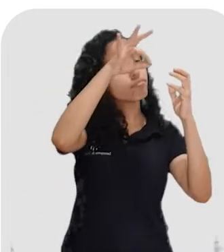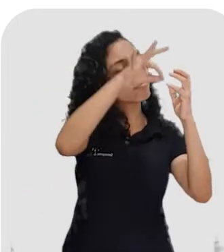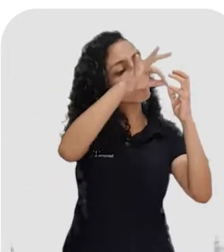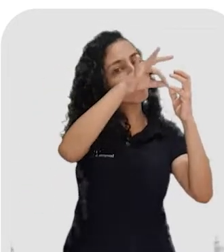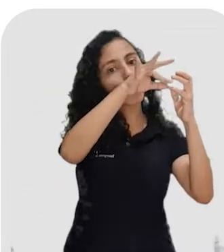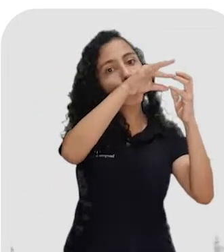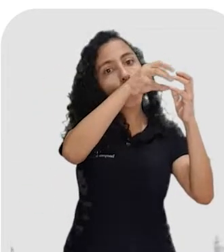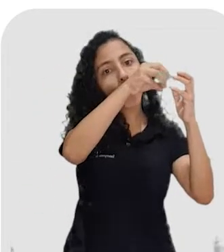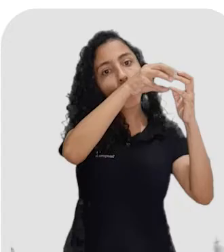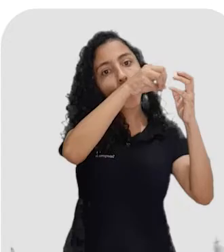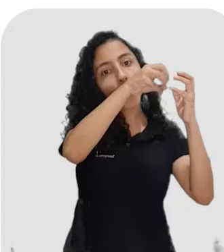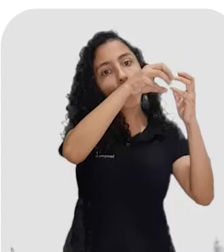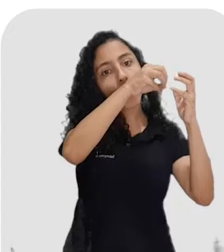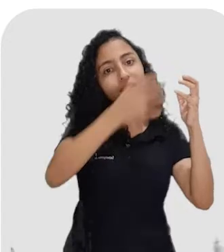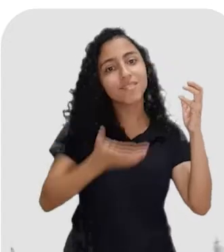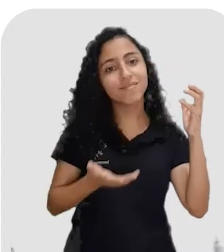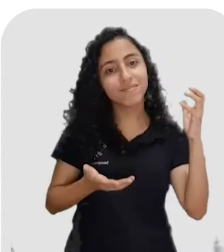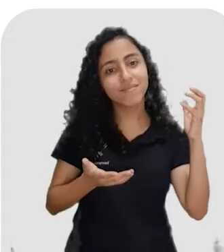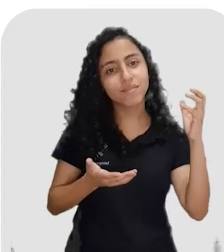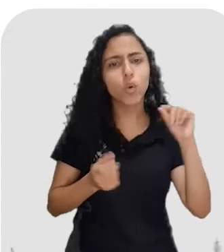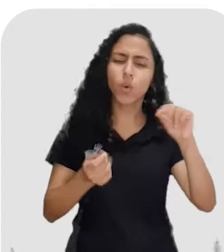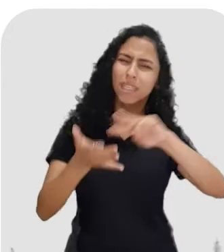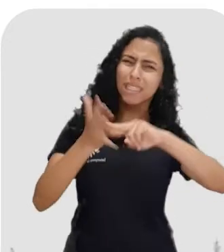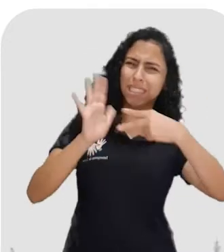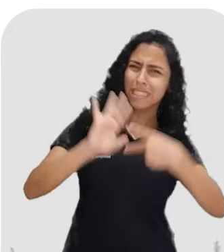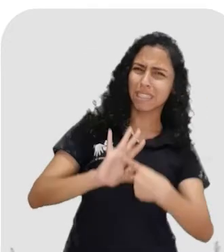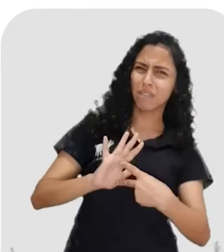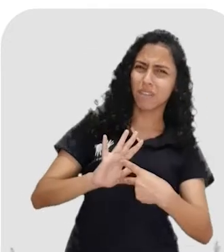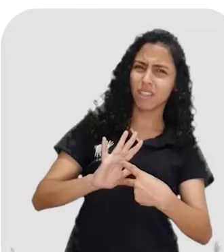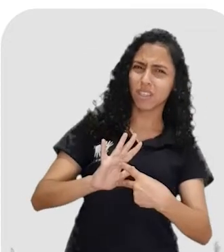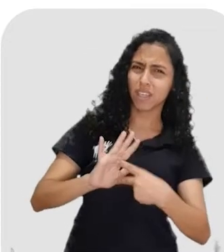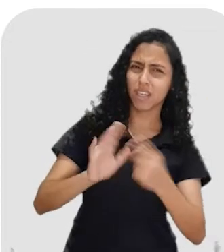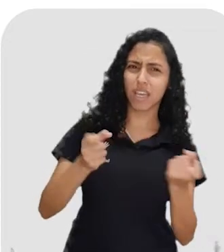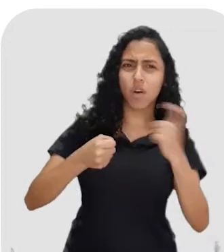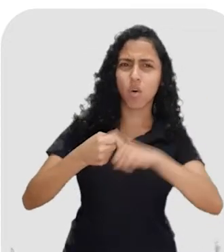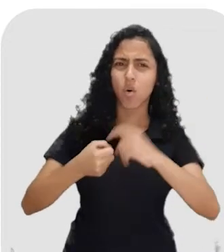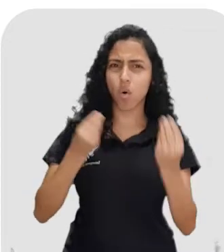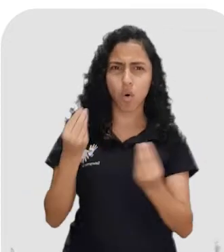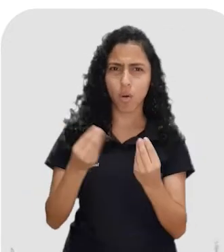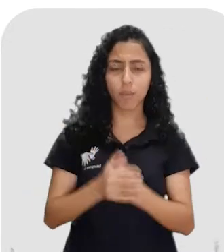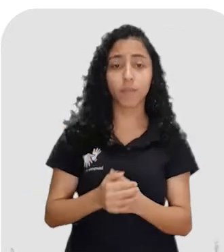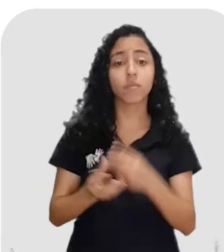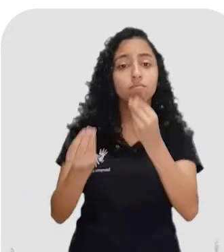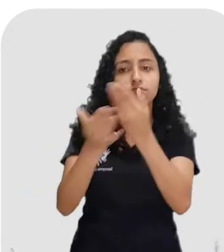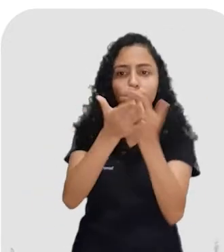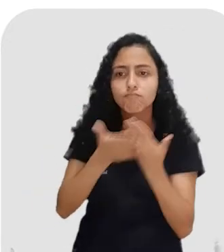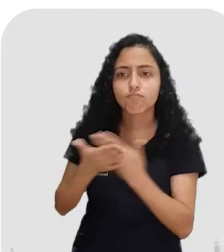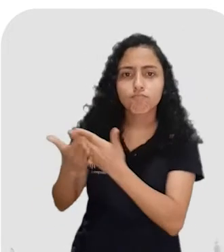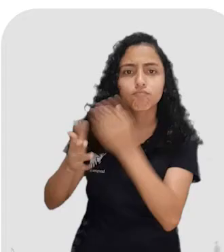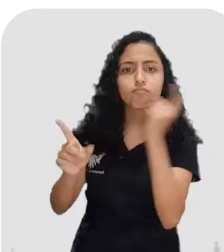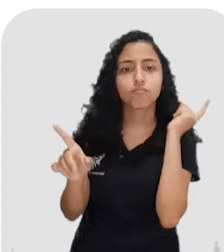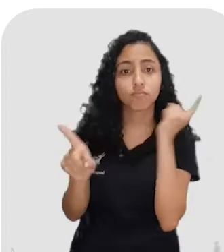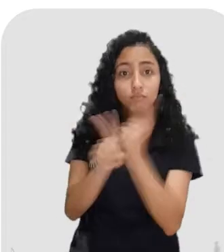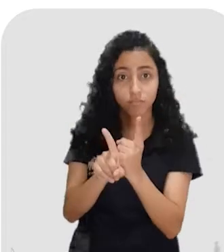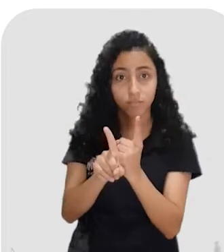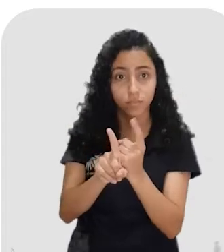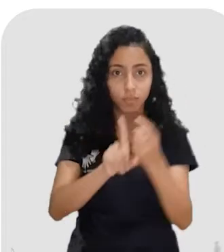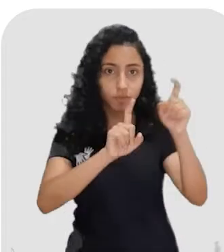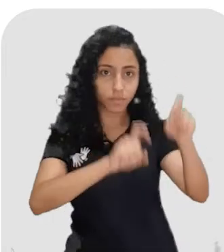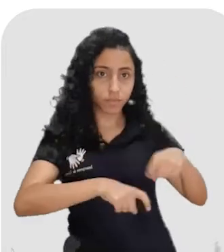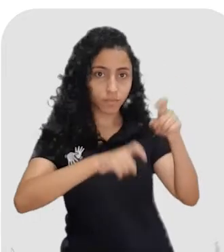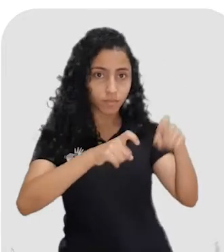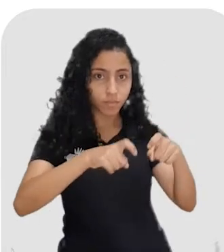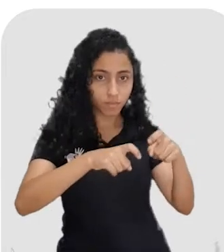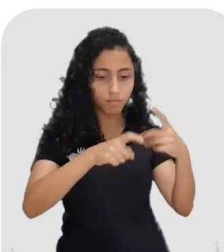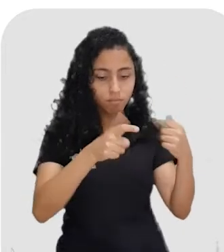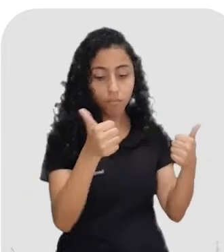que vai fazer esse serviço de polinização. O que isso tem a ver com a restauração? Tem a ver que muitos estudos já mostram que lavouras